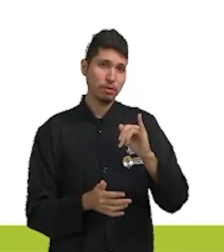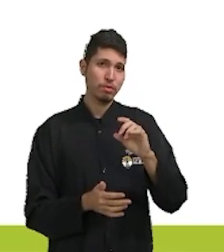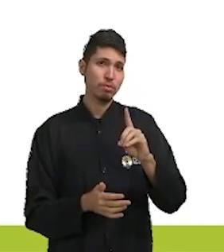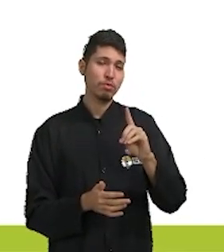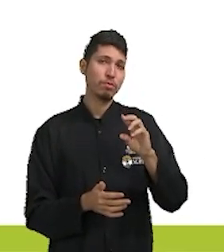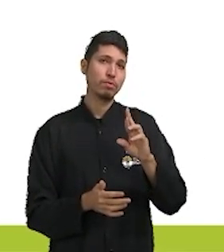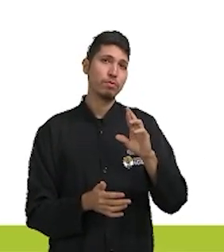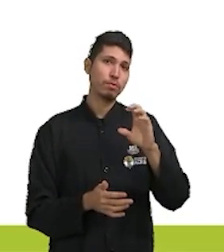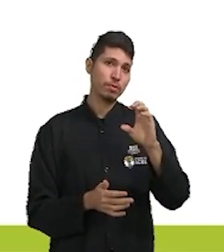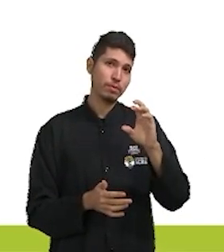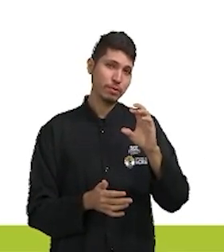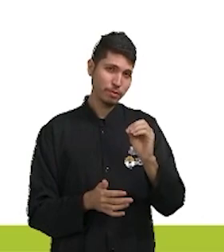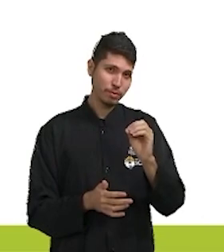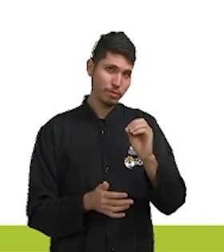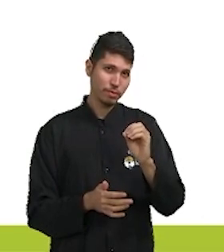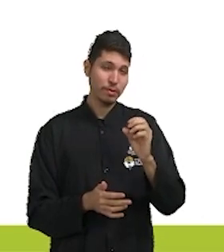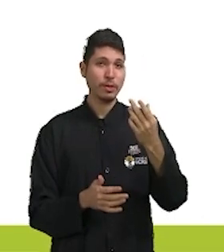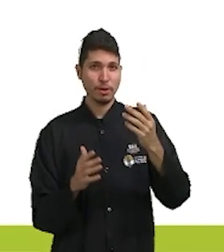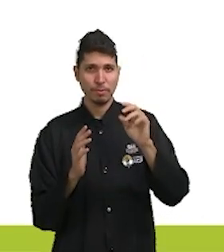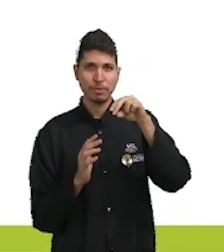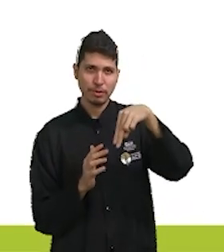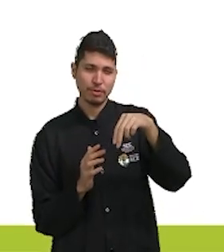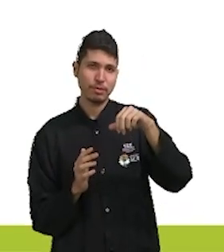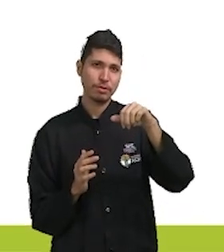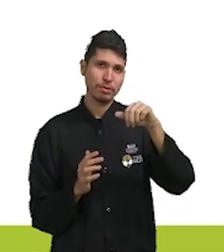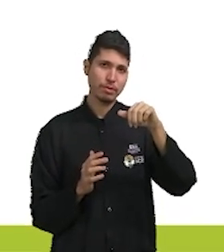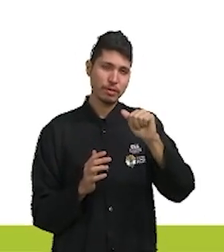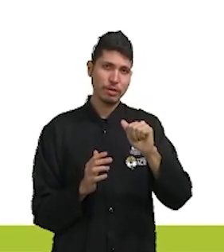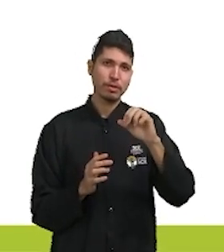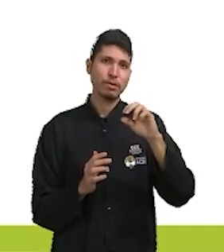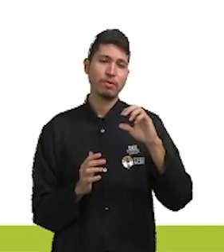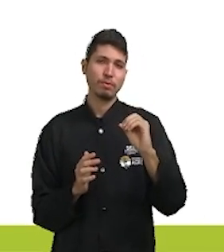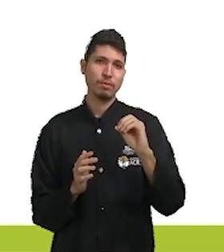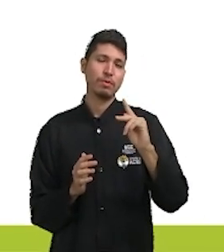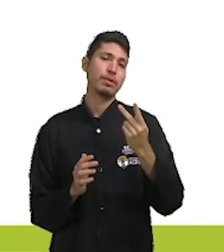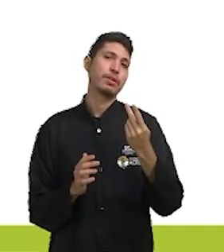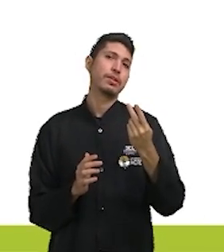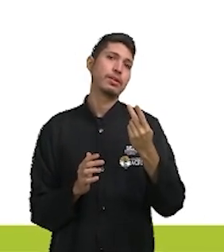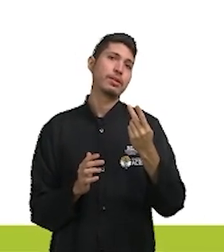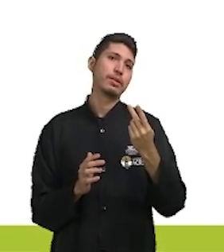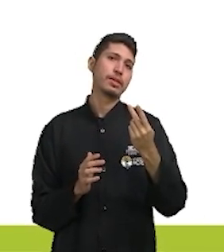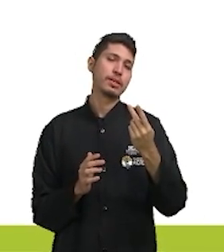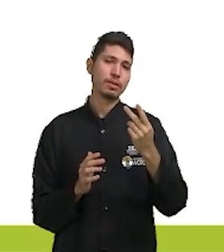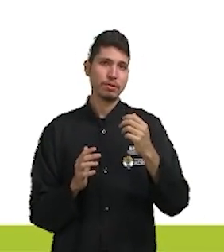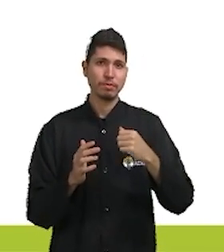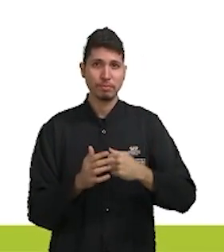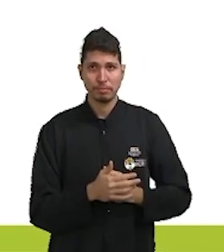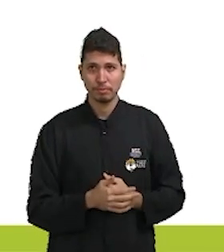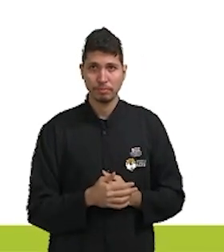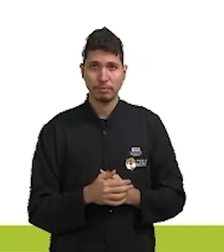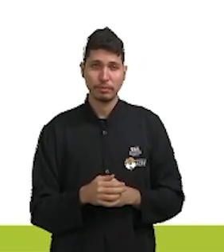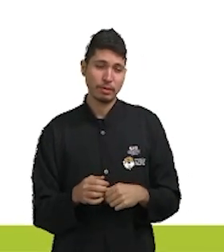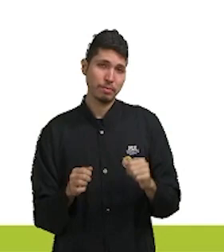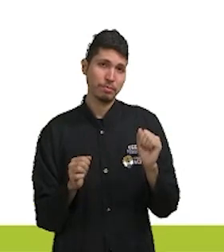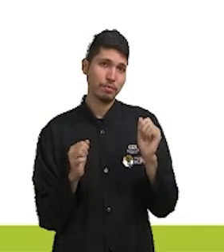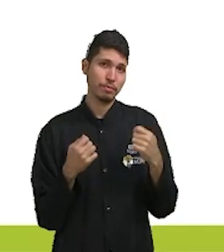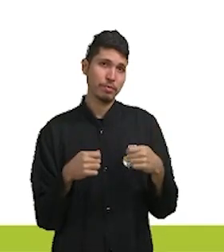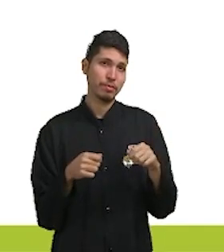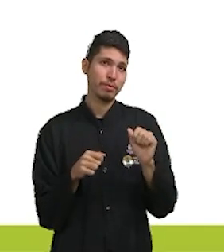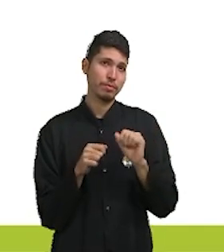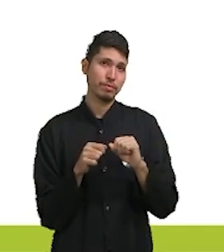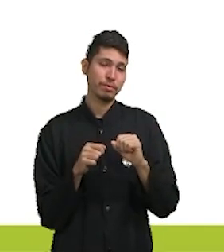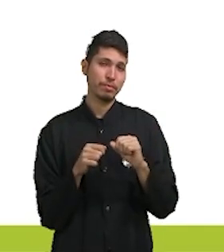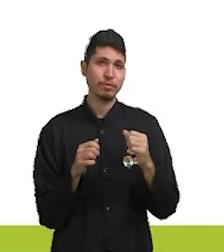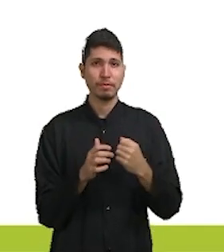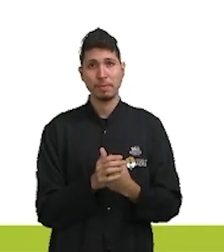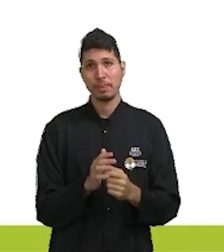o famoso, né, NaOH, e outra espécie química pulverizada. Então, no